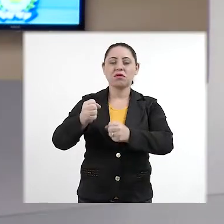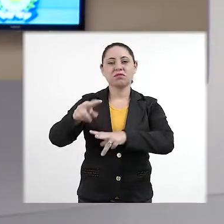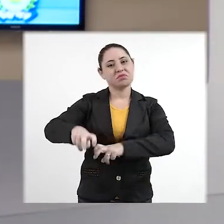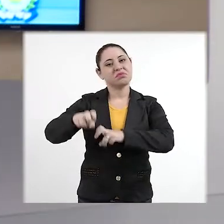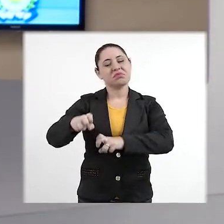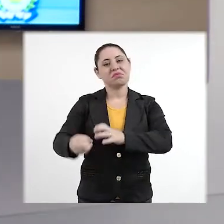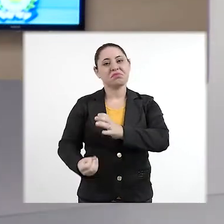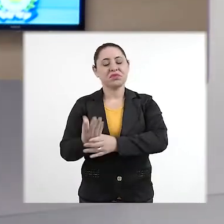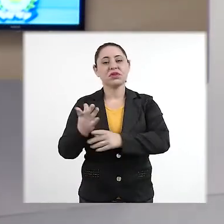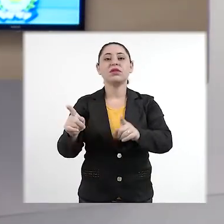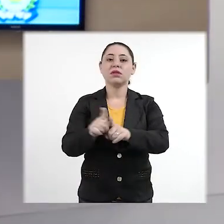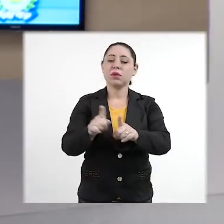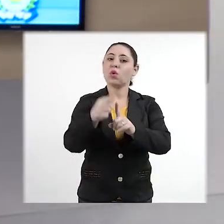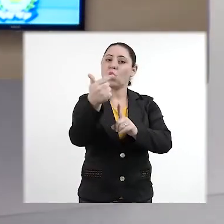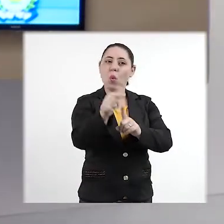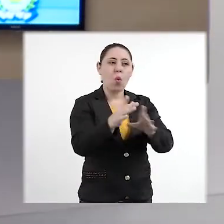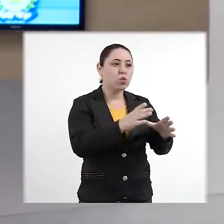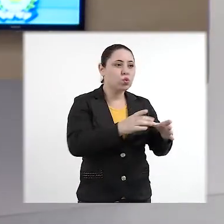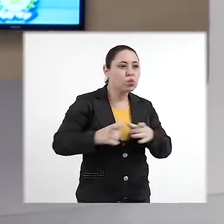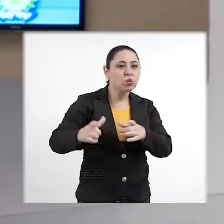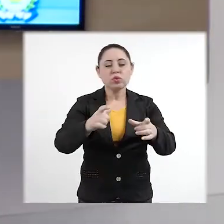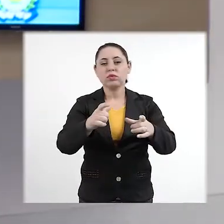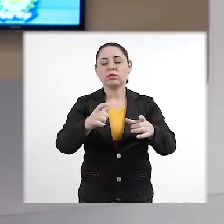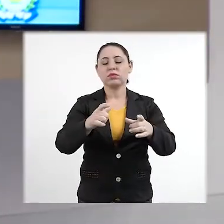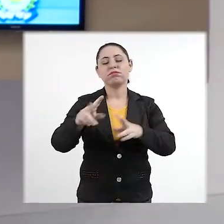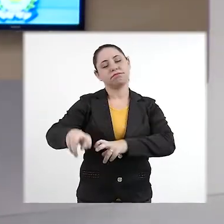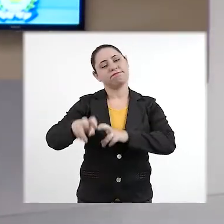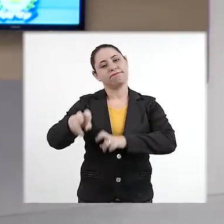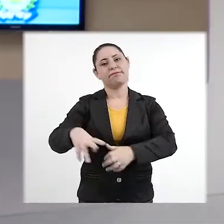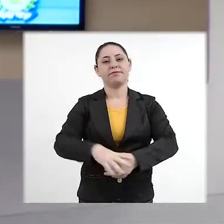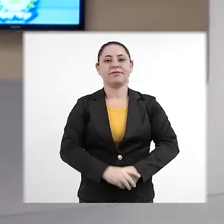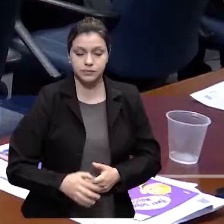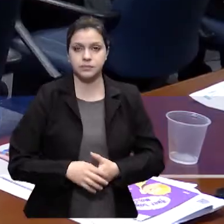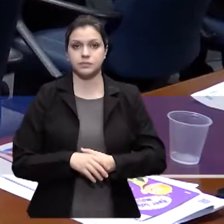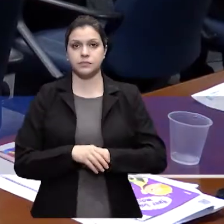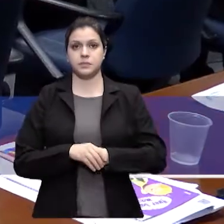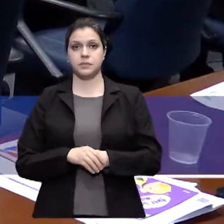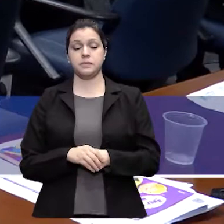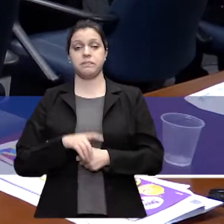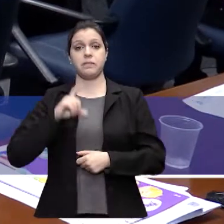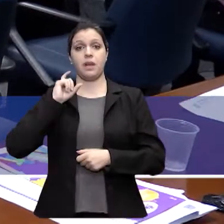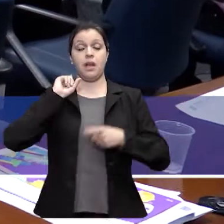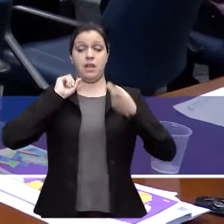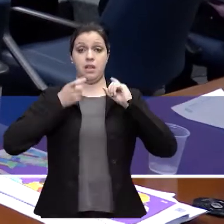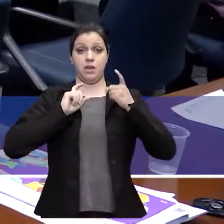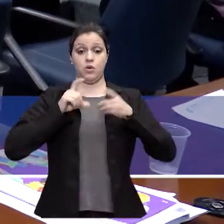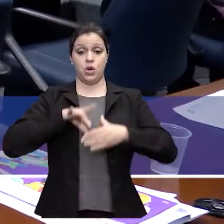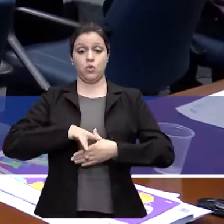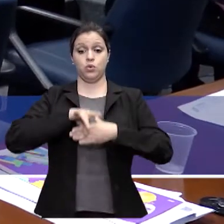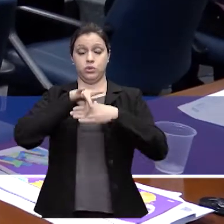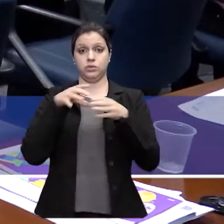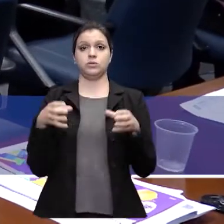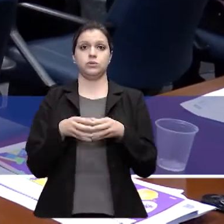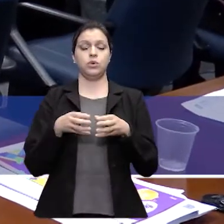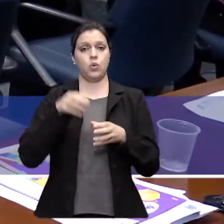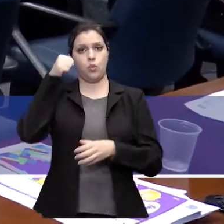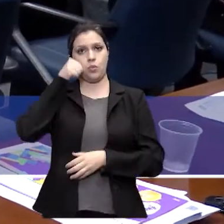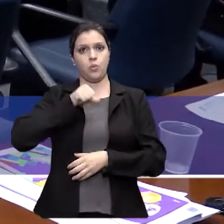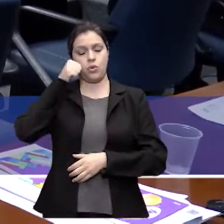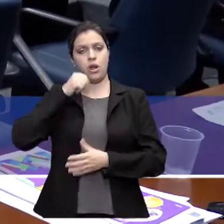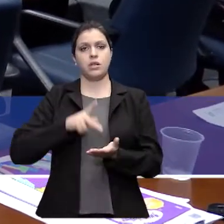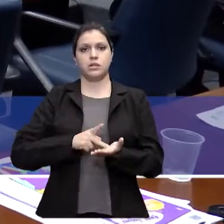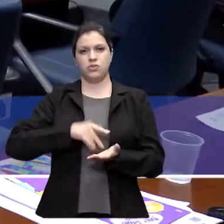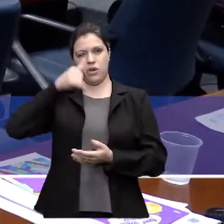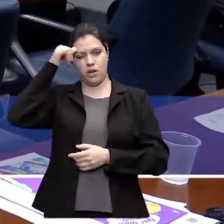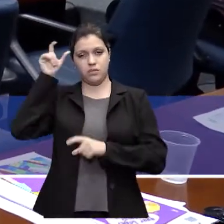produção leiteira e também em outras atividades do campo. Durante a reunião, a líder do Núcleo de Mulheres do Sindicato Rural de